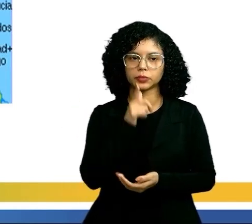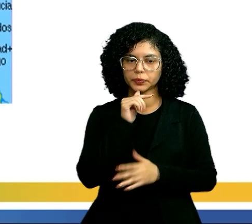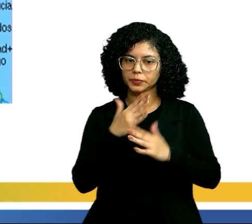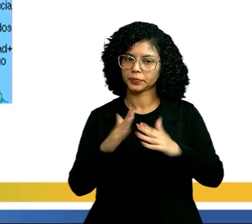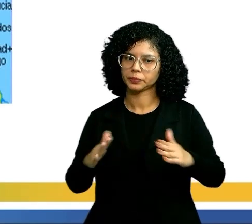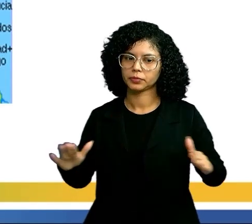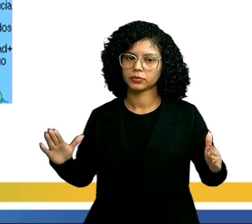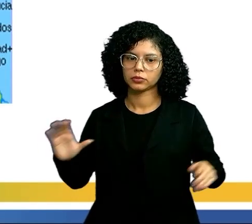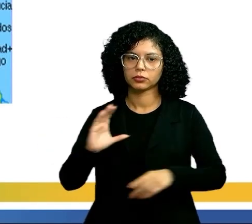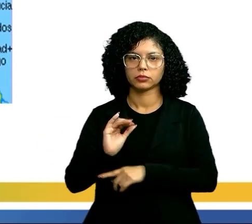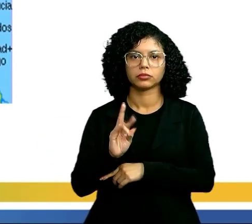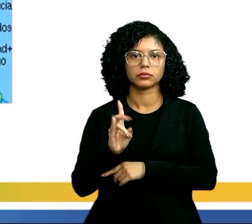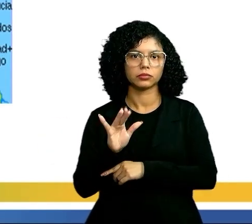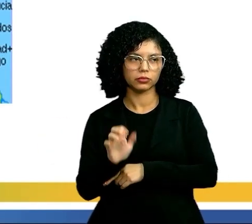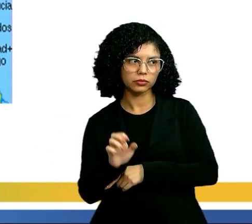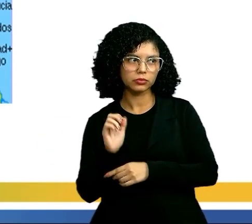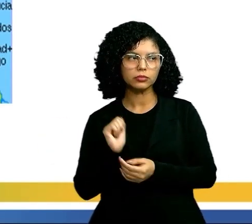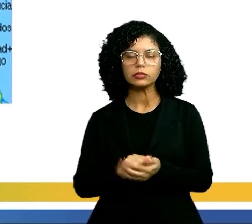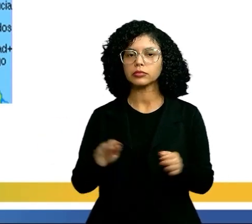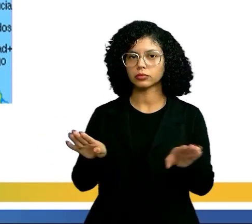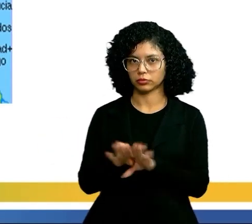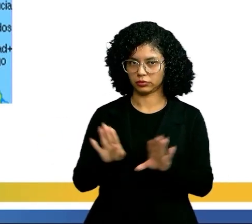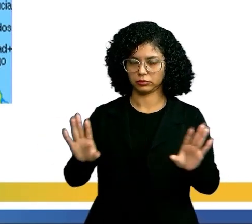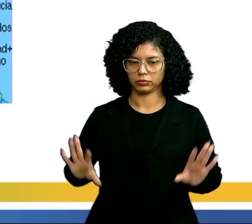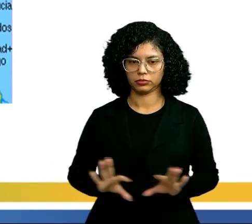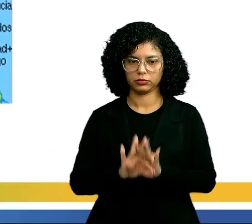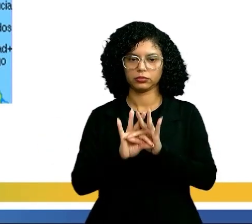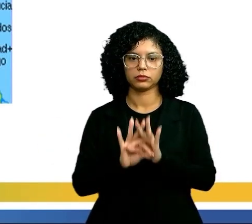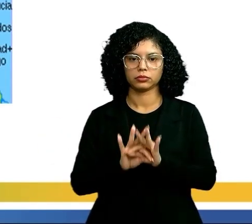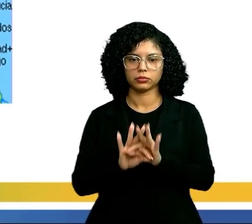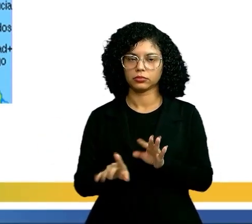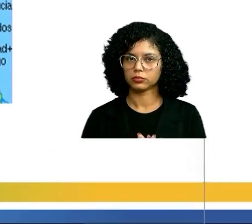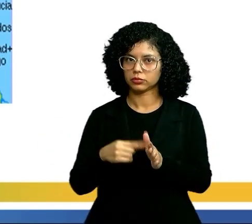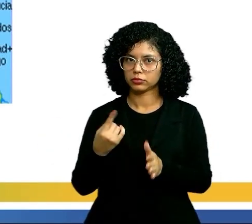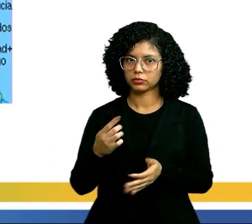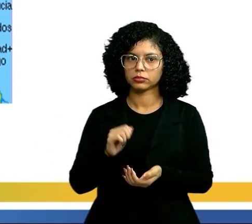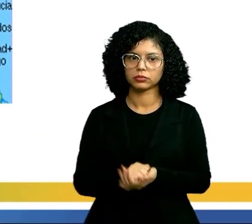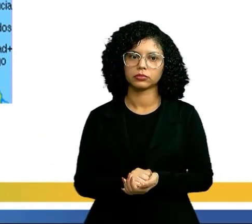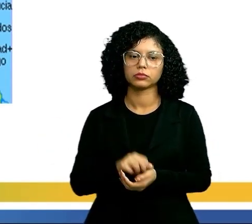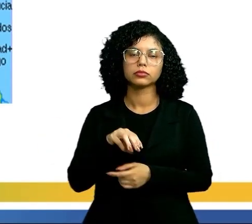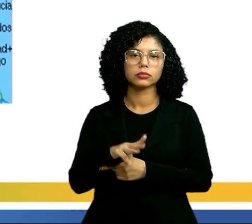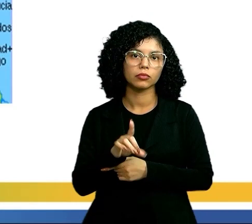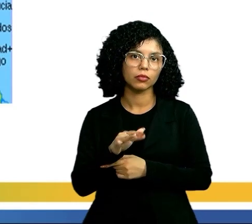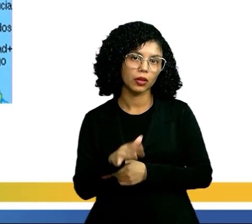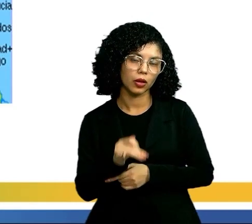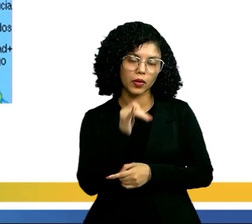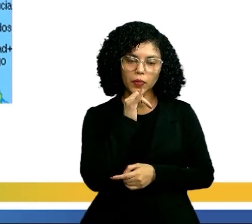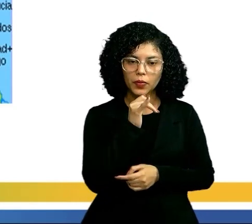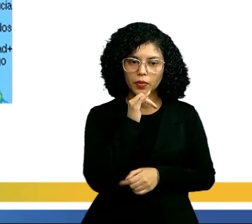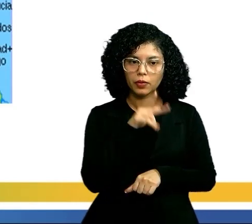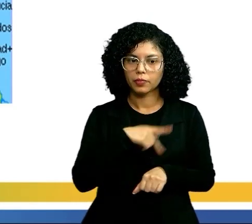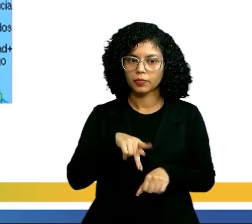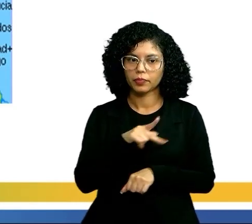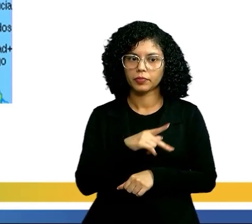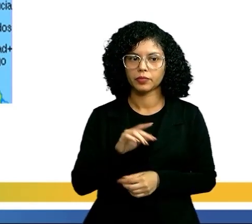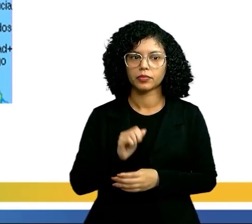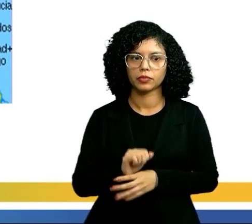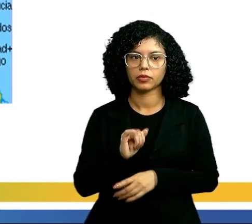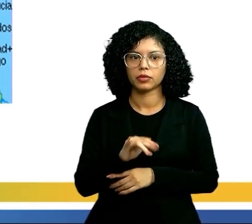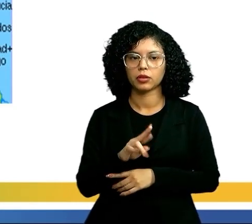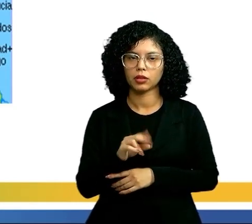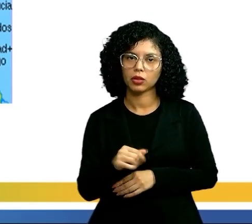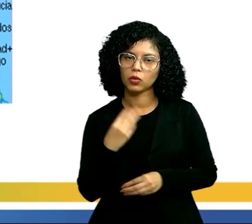Caribe é basicamente também relacionada ao setor primário. Mineração, por exemplo, os países aí do